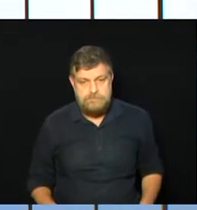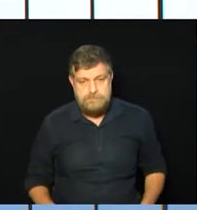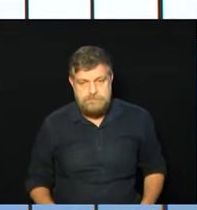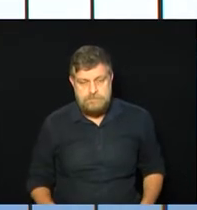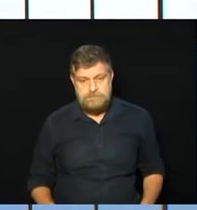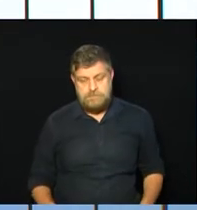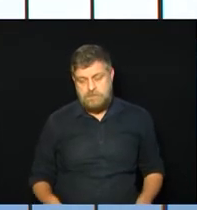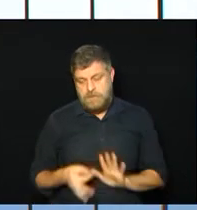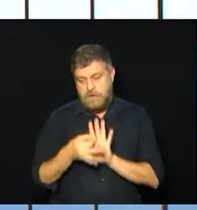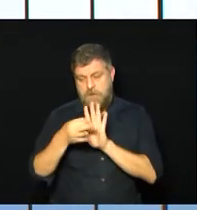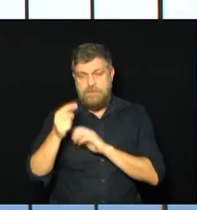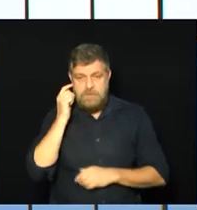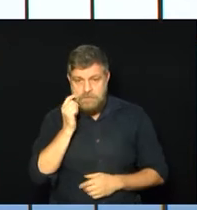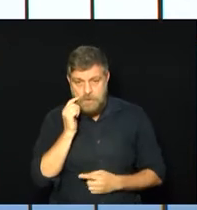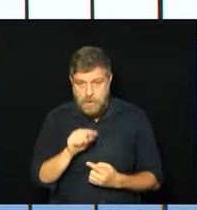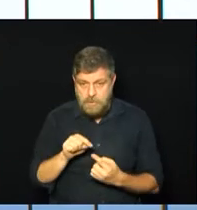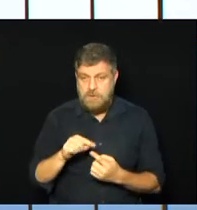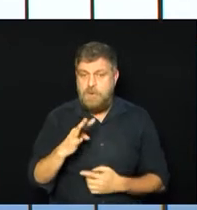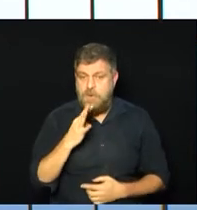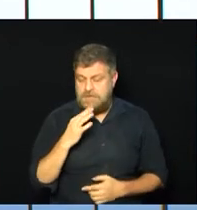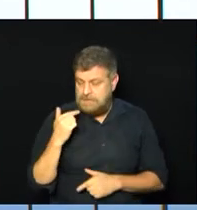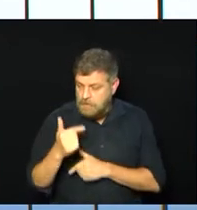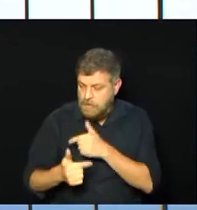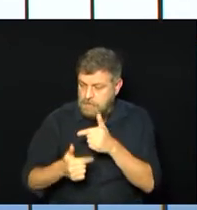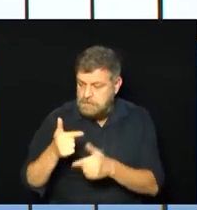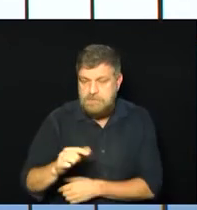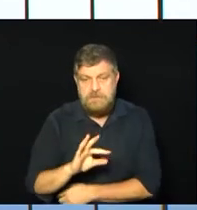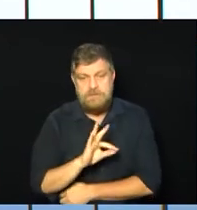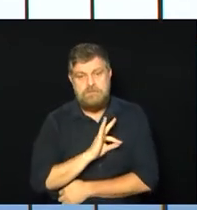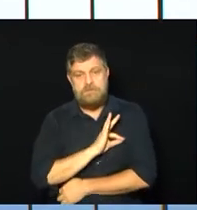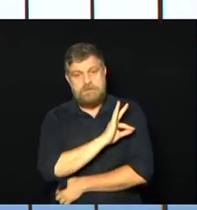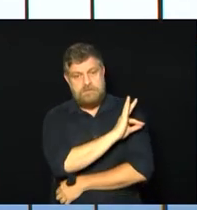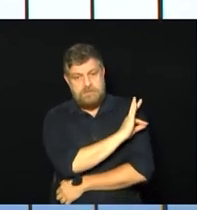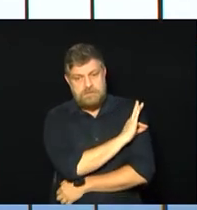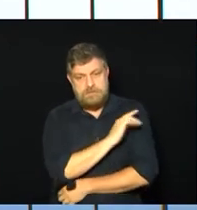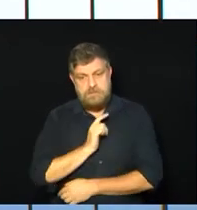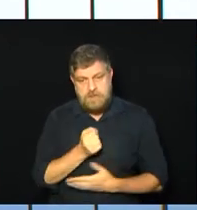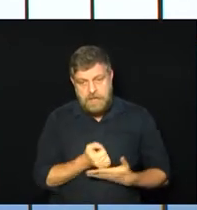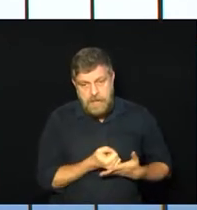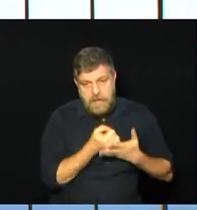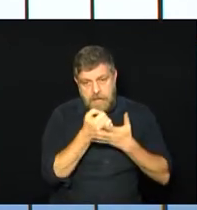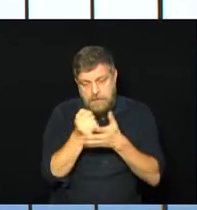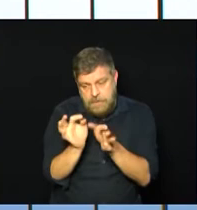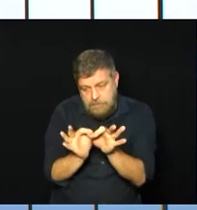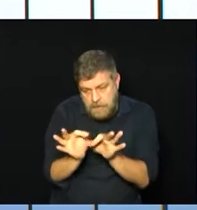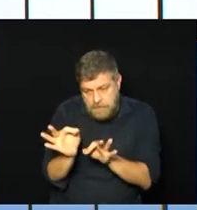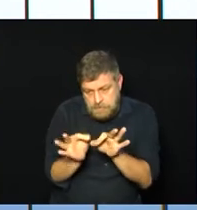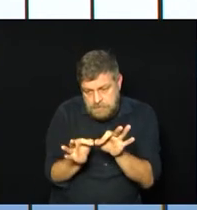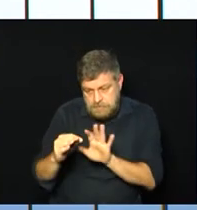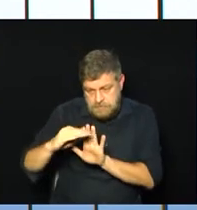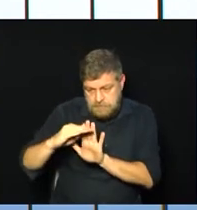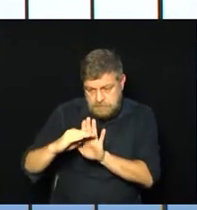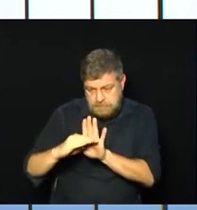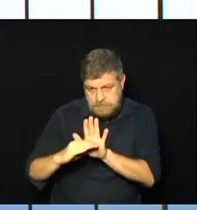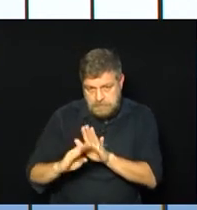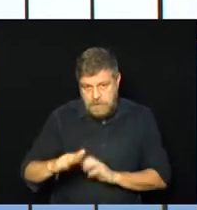Segundo o vereador, o objetivo também foi conhecer o trabalho da Guarda Municipal, que ajuda a elaborar projetos quando